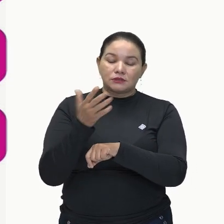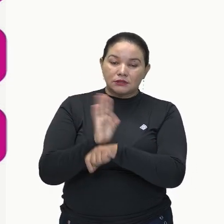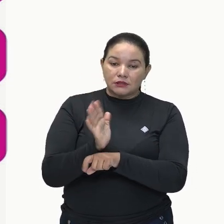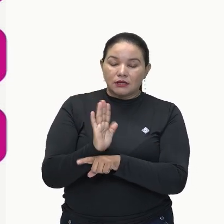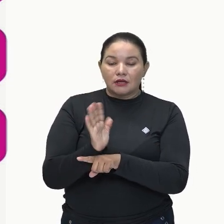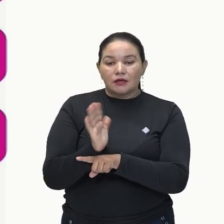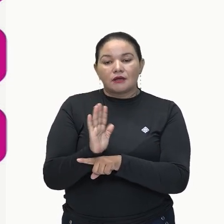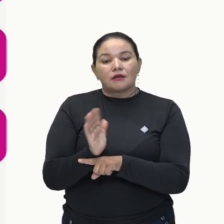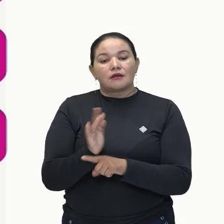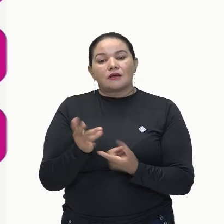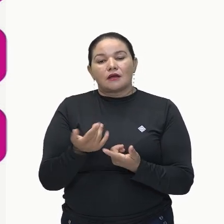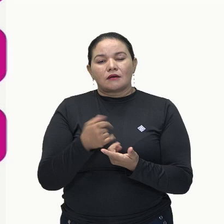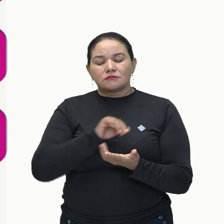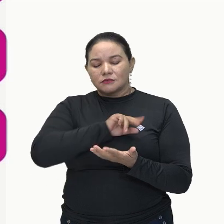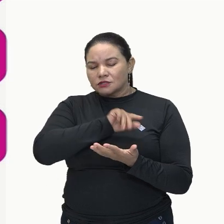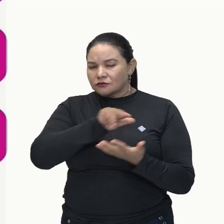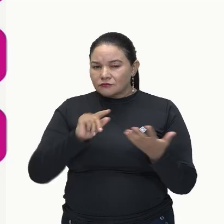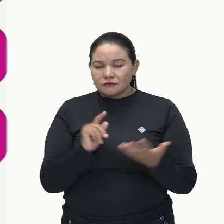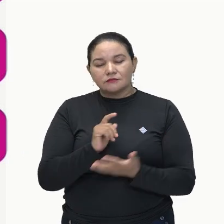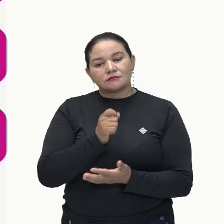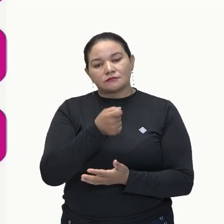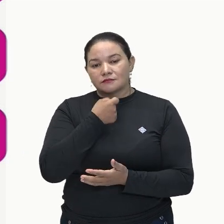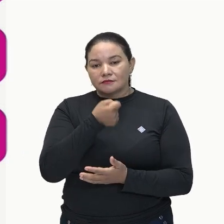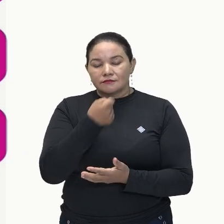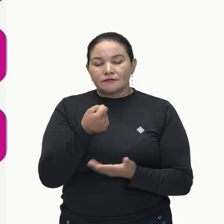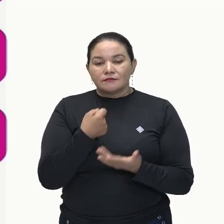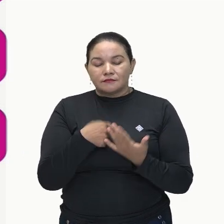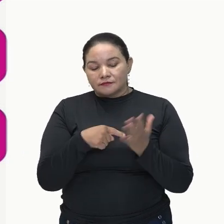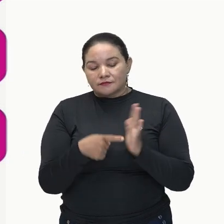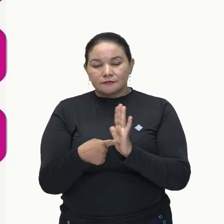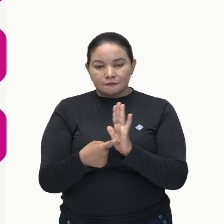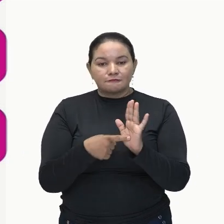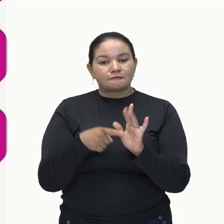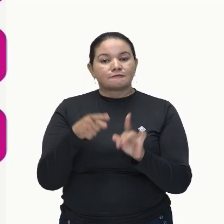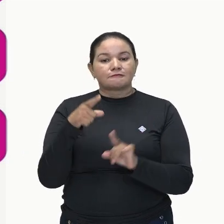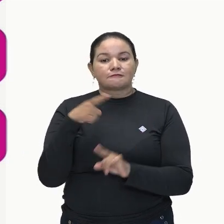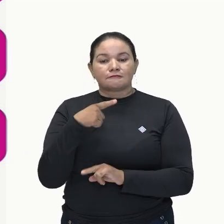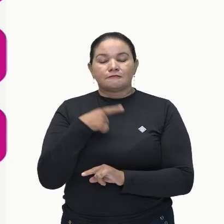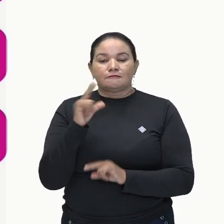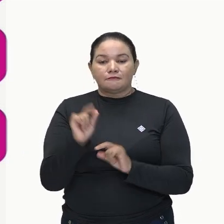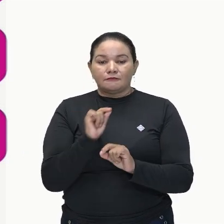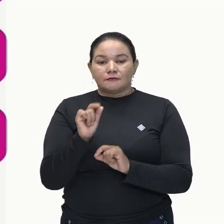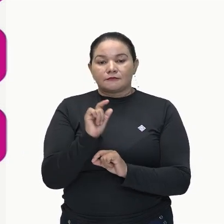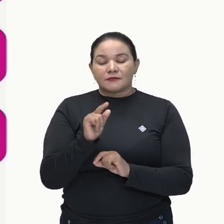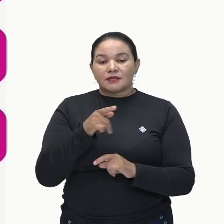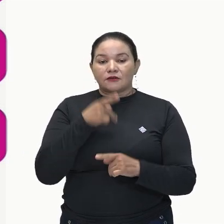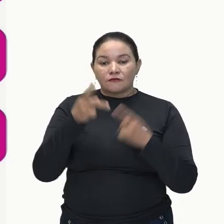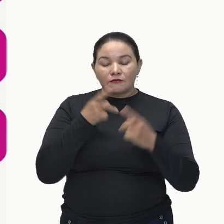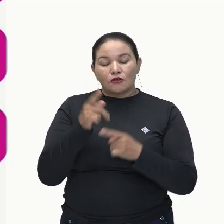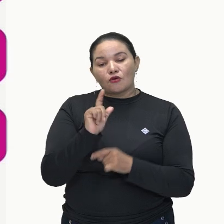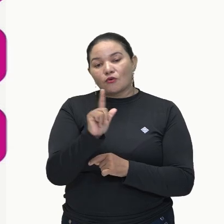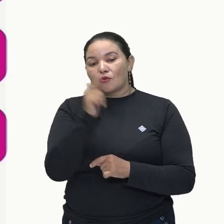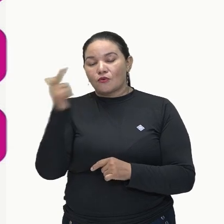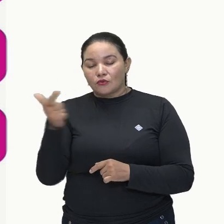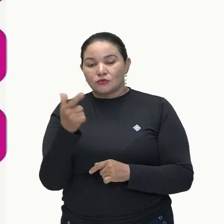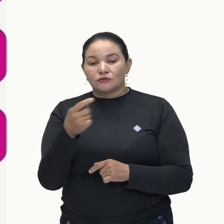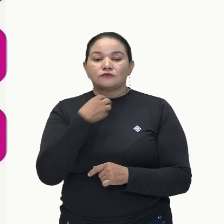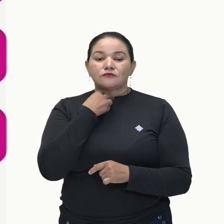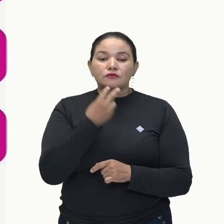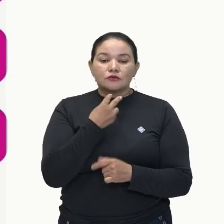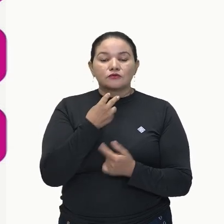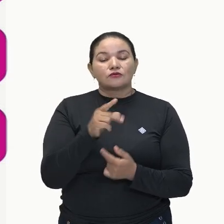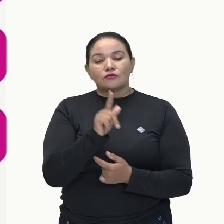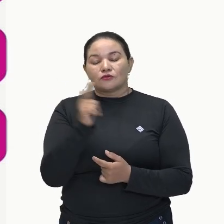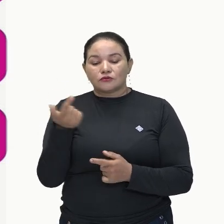várias reportagens, né? Então eles vão abordar e vão trazer falas de outros personagens, outras vozes, né,